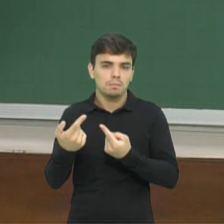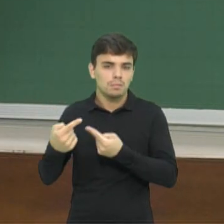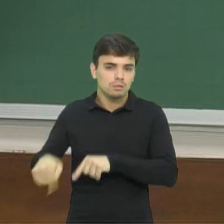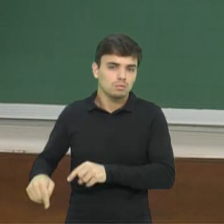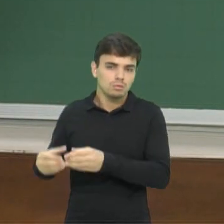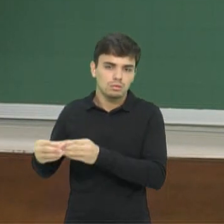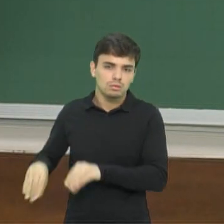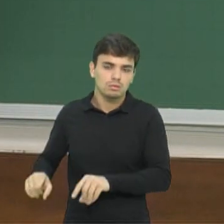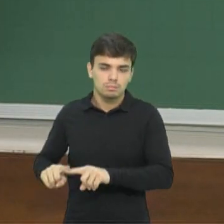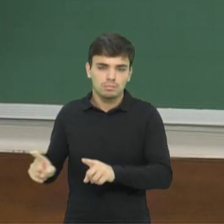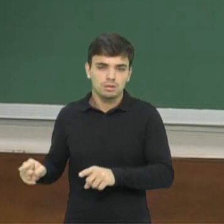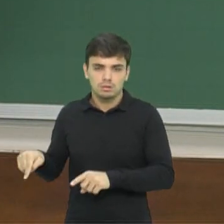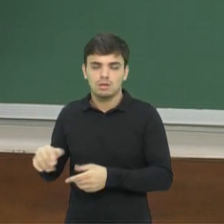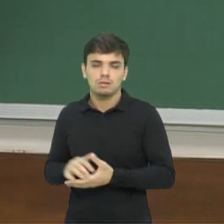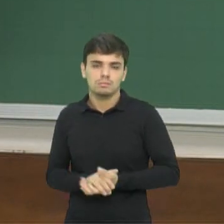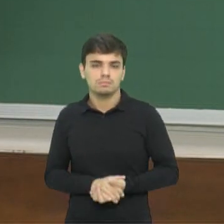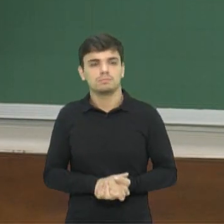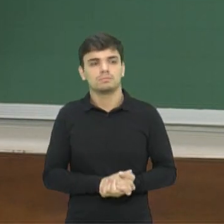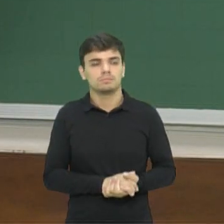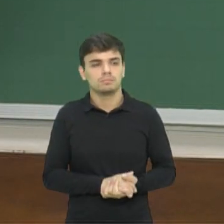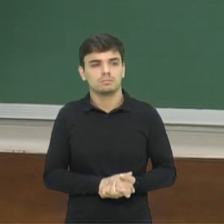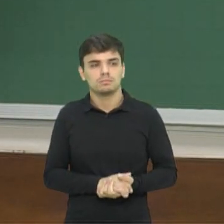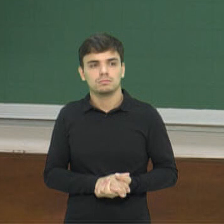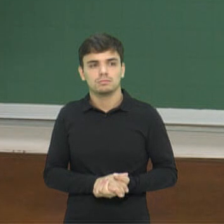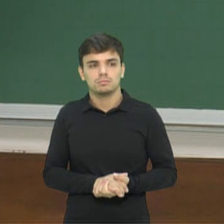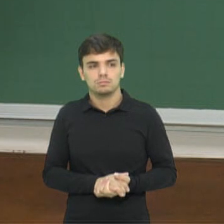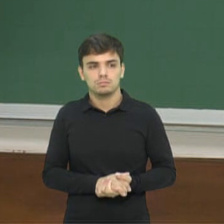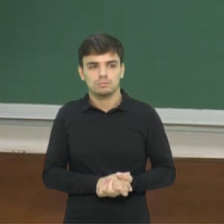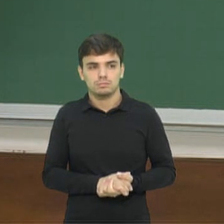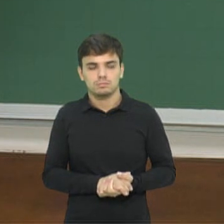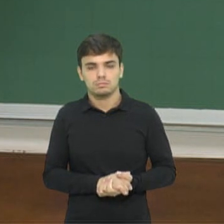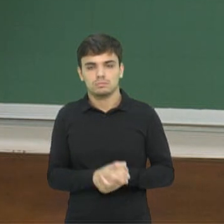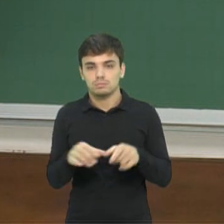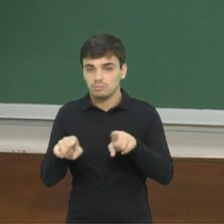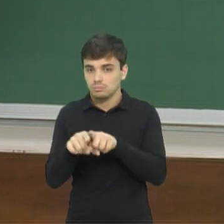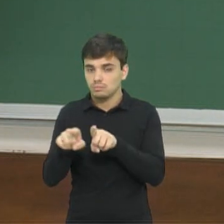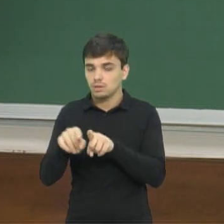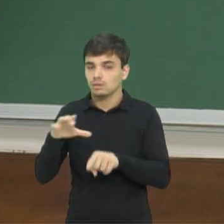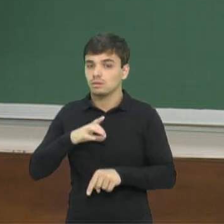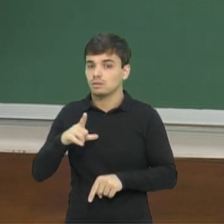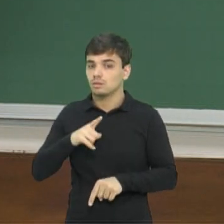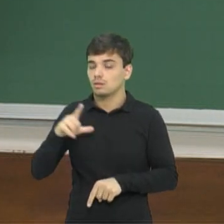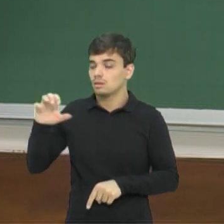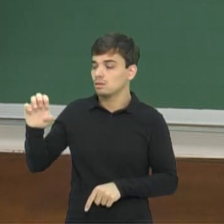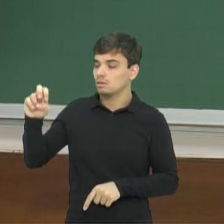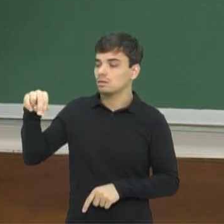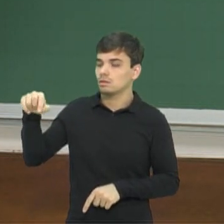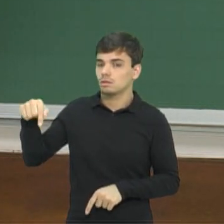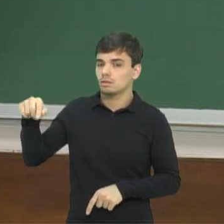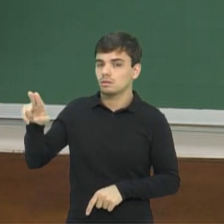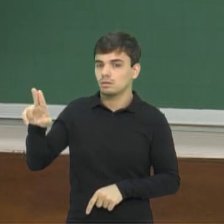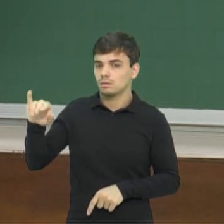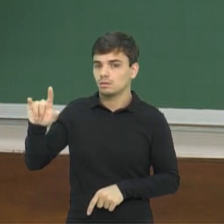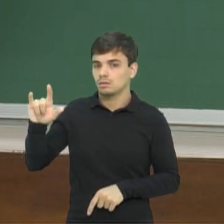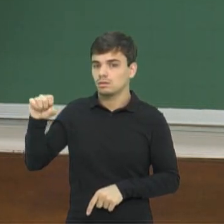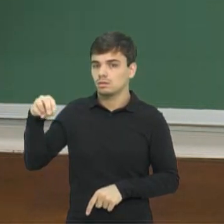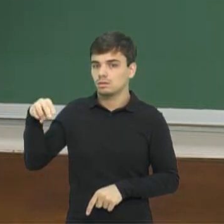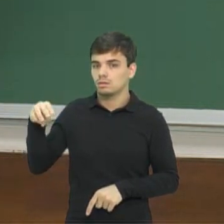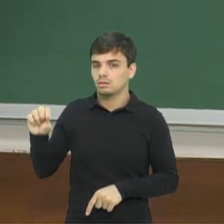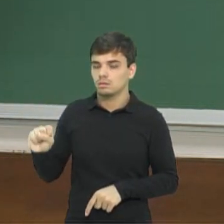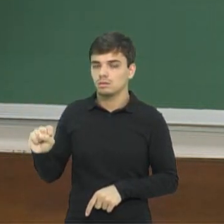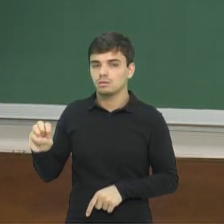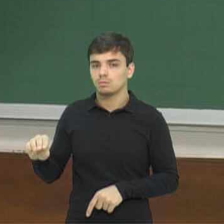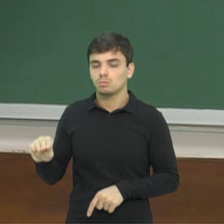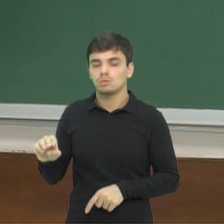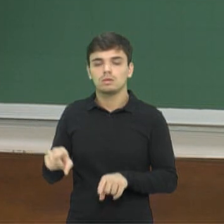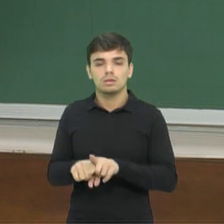ela é beneficiada. Dentro disso a gente ainda tinha o inquilinismo, que é um tipo especial de comensalismo, né? O inquilinismo,